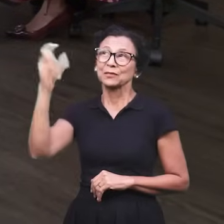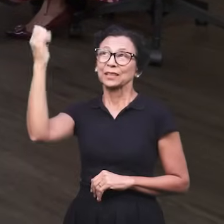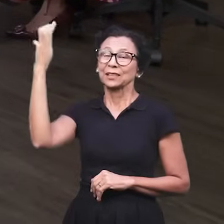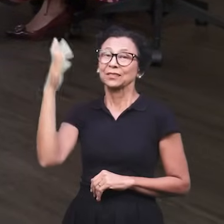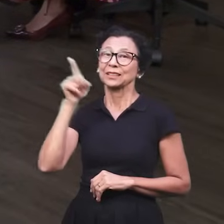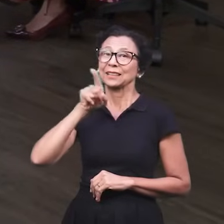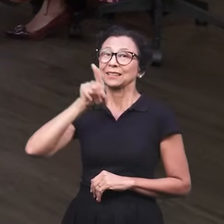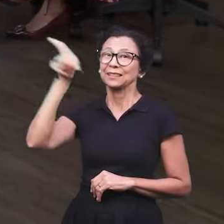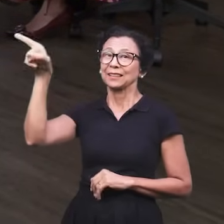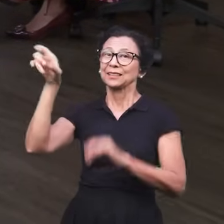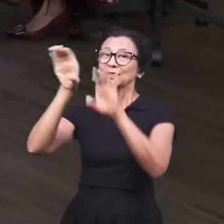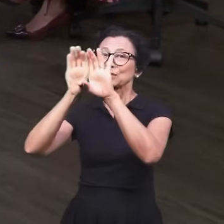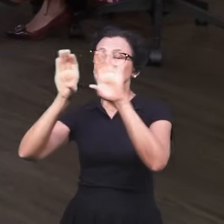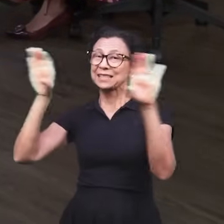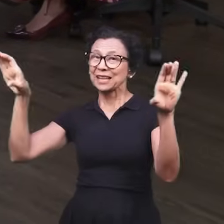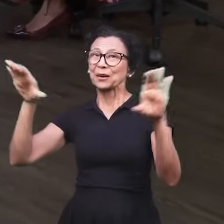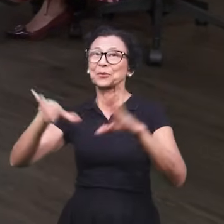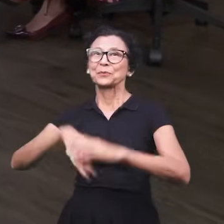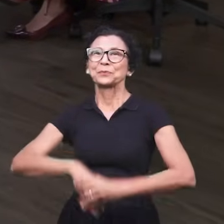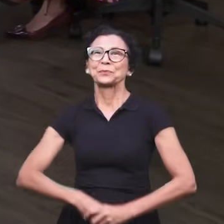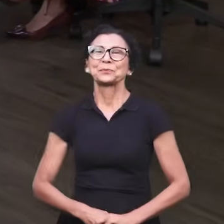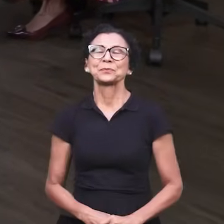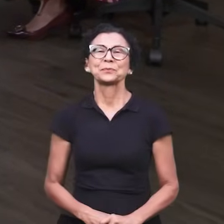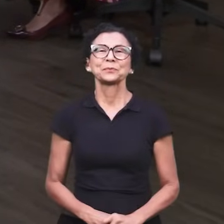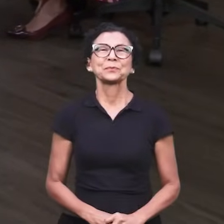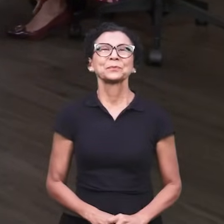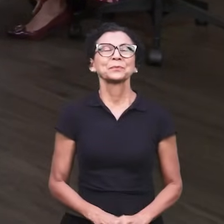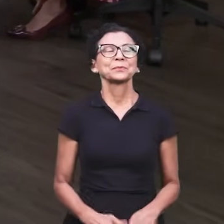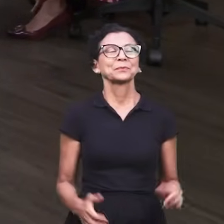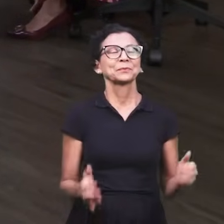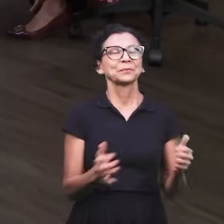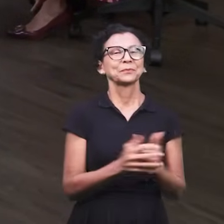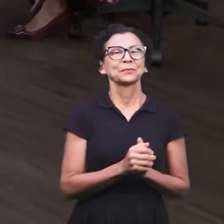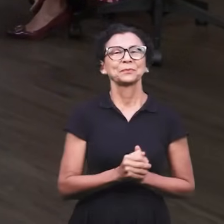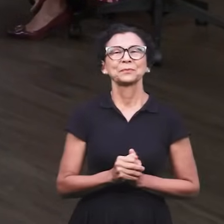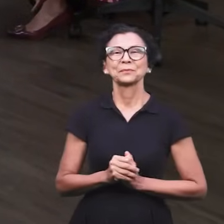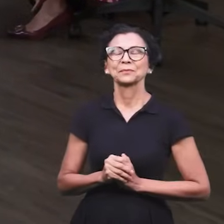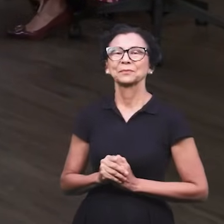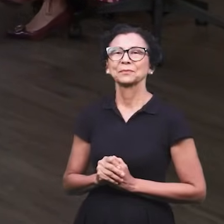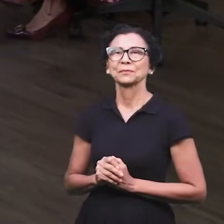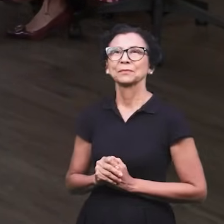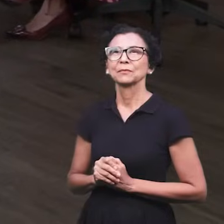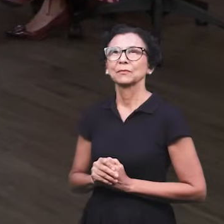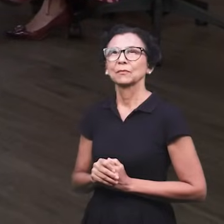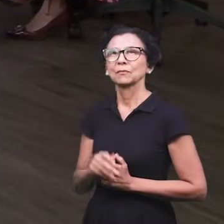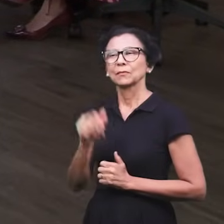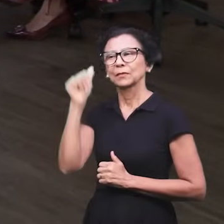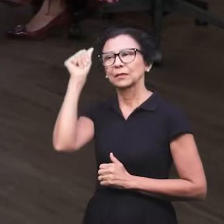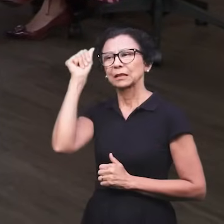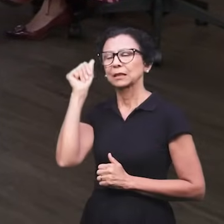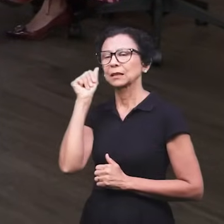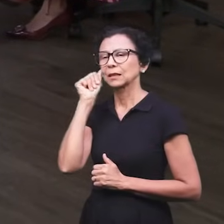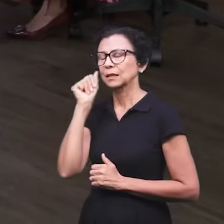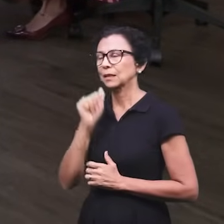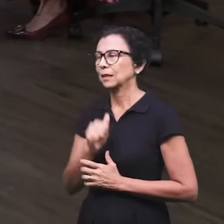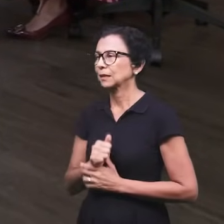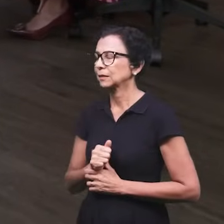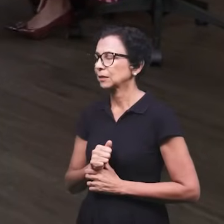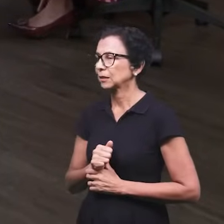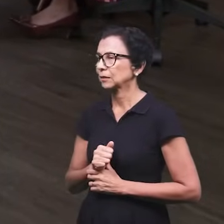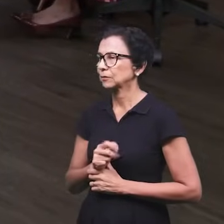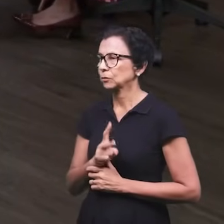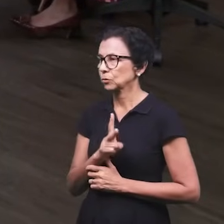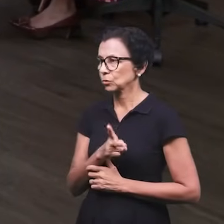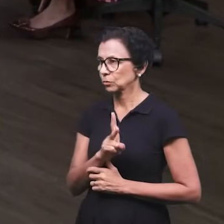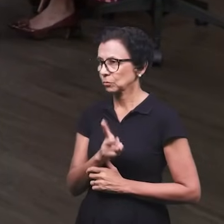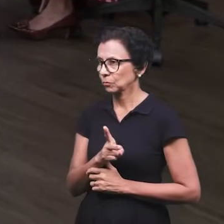Deus. Por isso tem que ficar firme. Tem que ficar firme. Amém. Andreia, temos mais um jovem